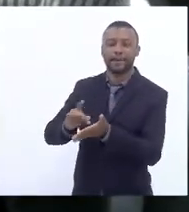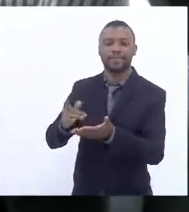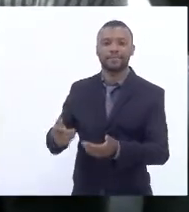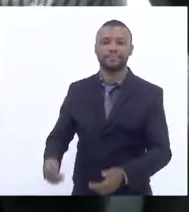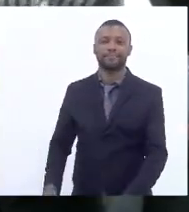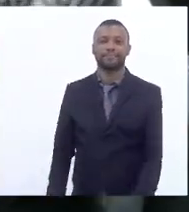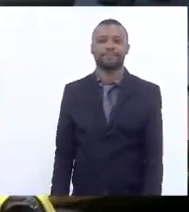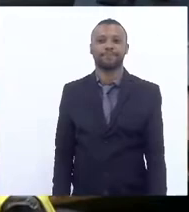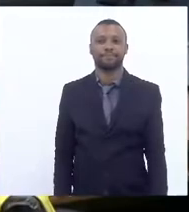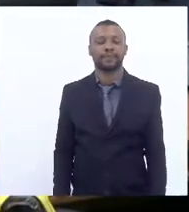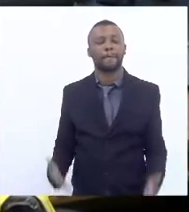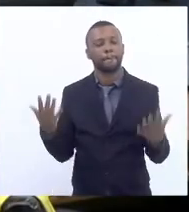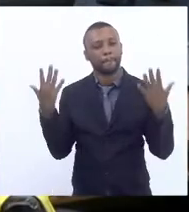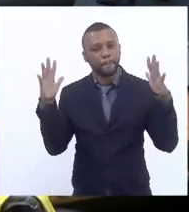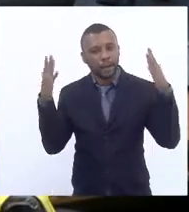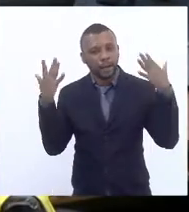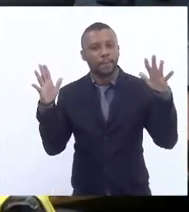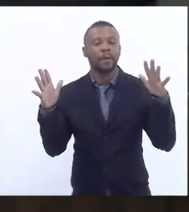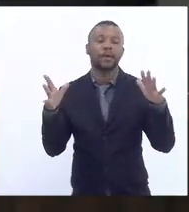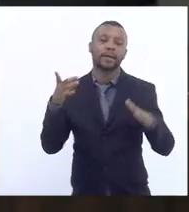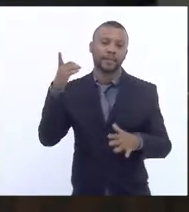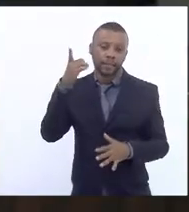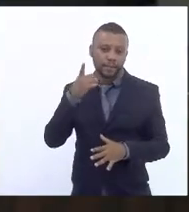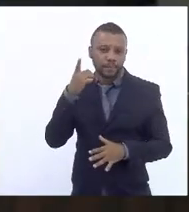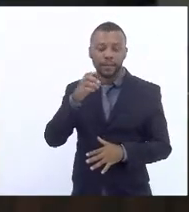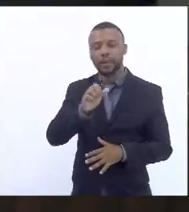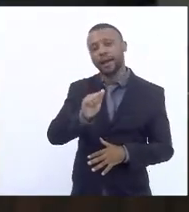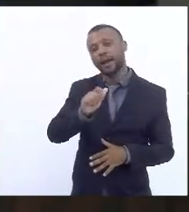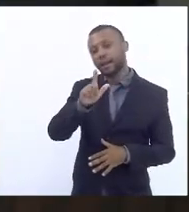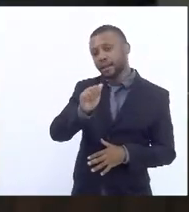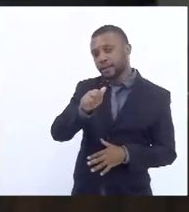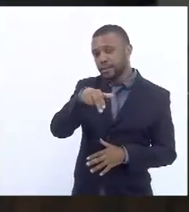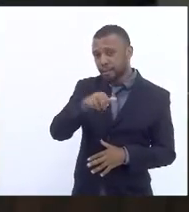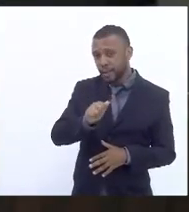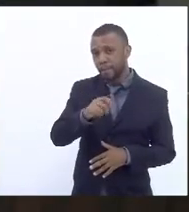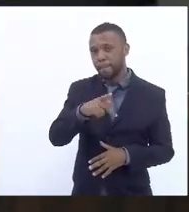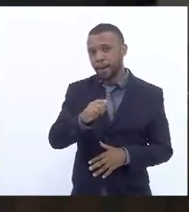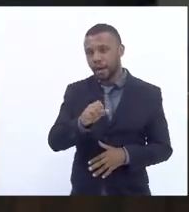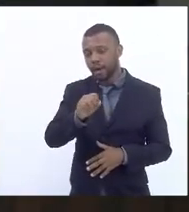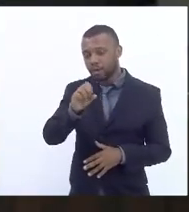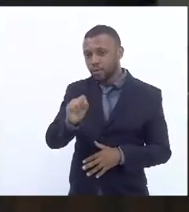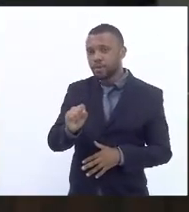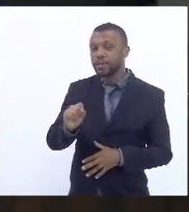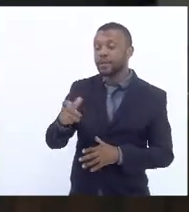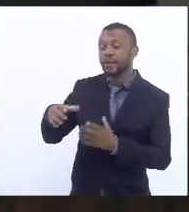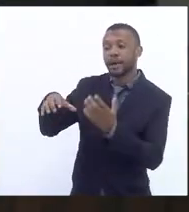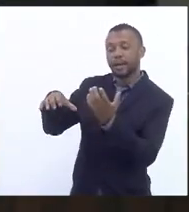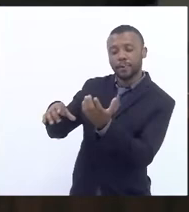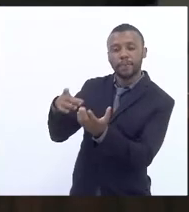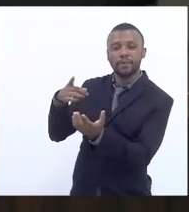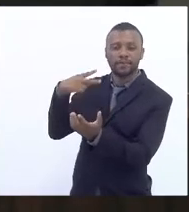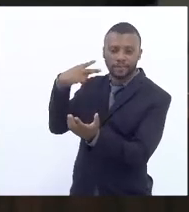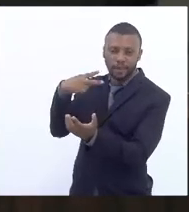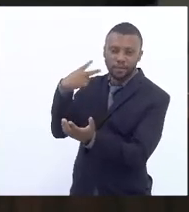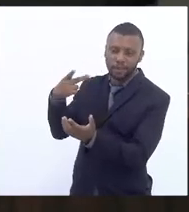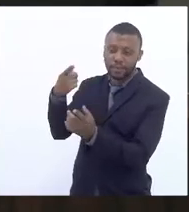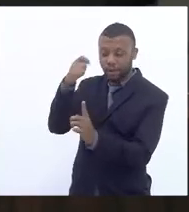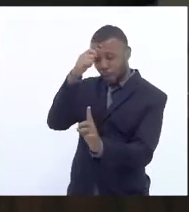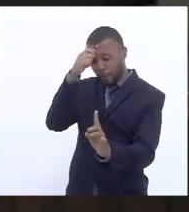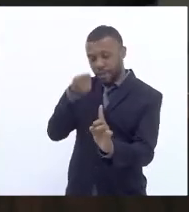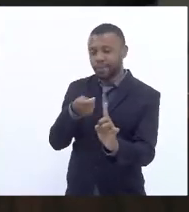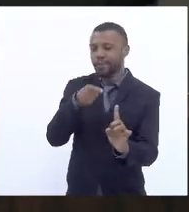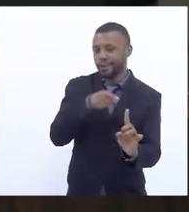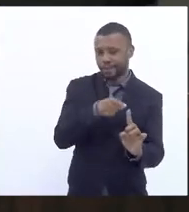Parabéns, deputada Alana Passos, parabéns à Câmara de Vereadores que homenageia a deputada. Projeto de lei